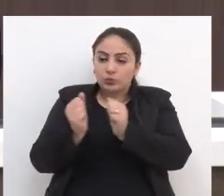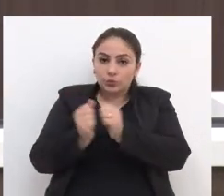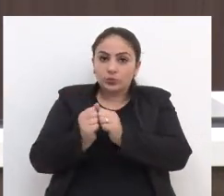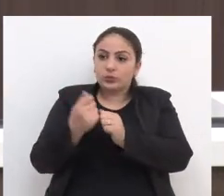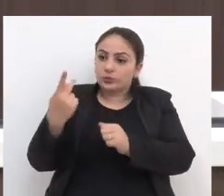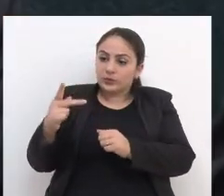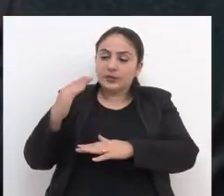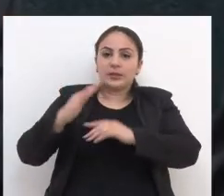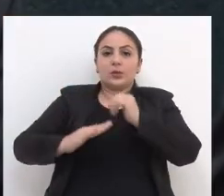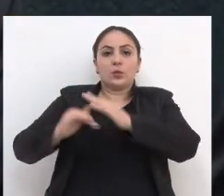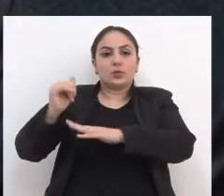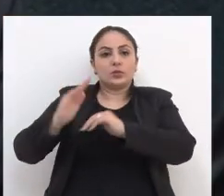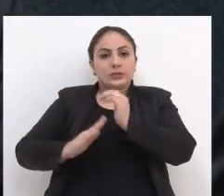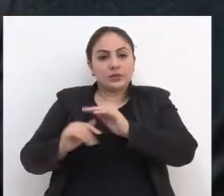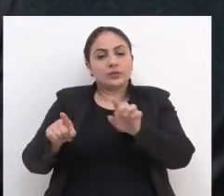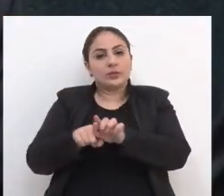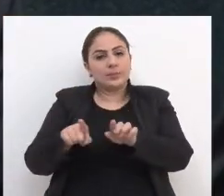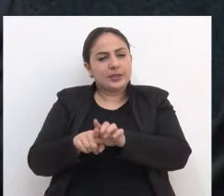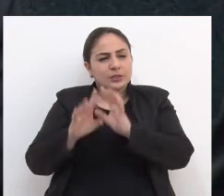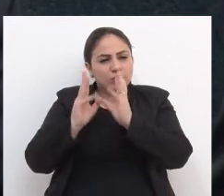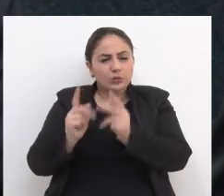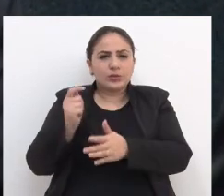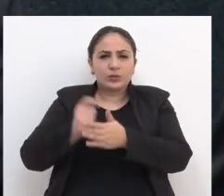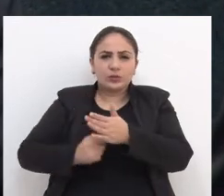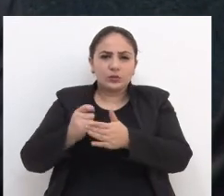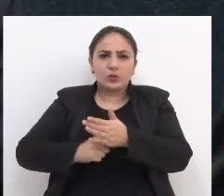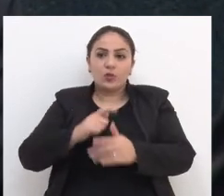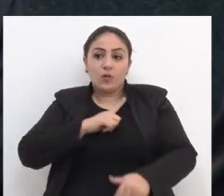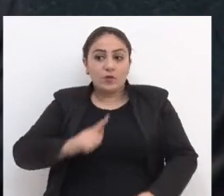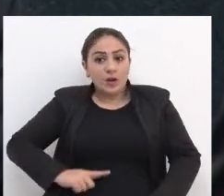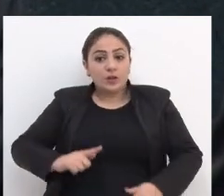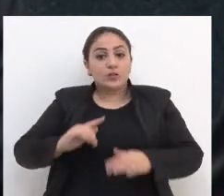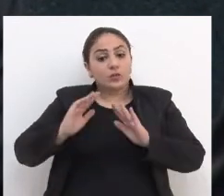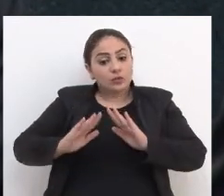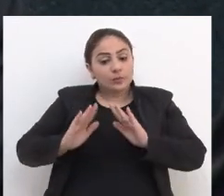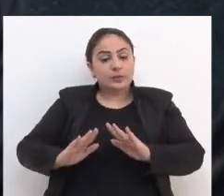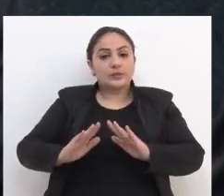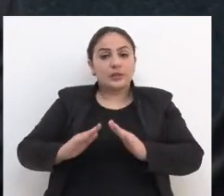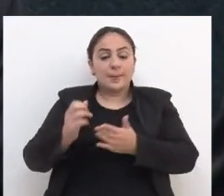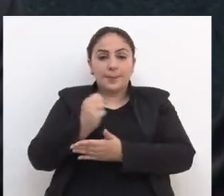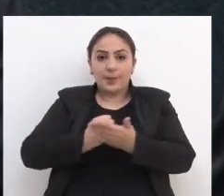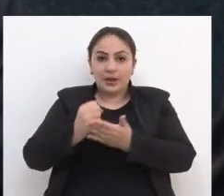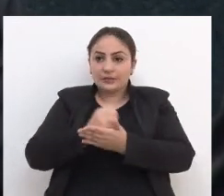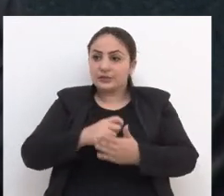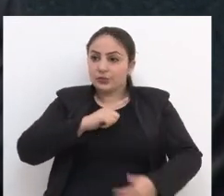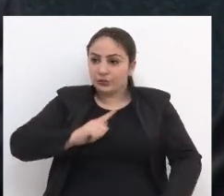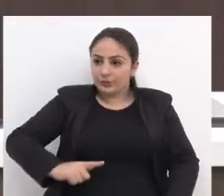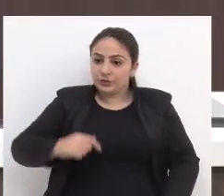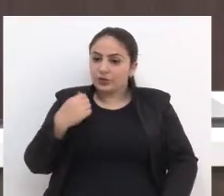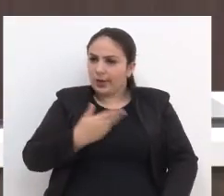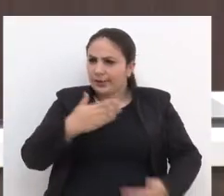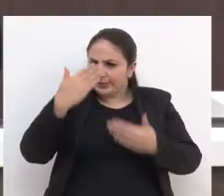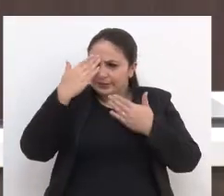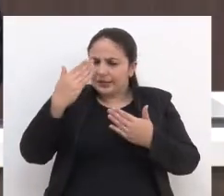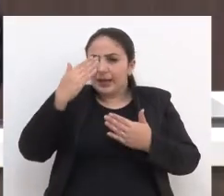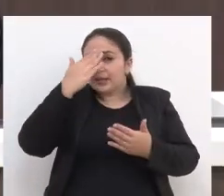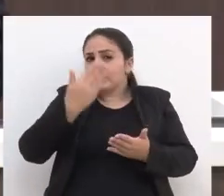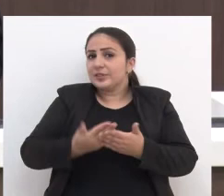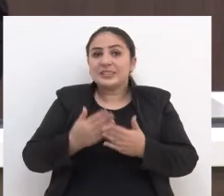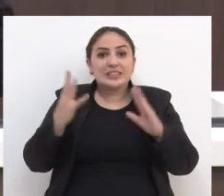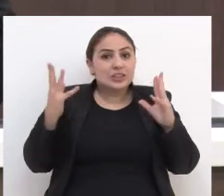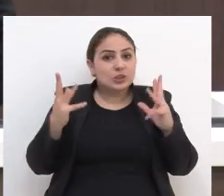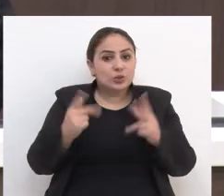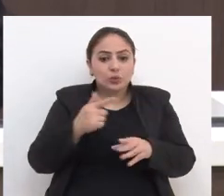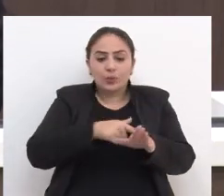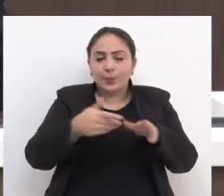Excelência na construção e nos encaminhamentos do governo, permanecemos na base do governo, agradecemos a confiança de todos